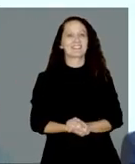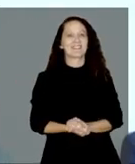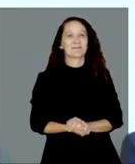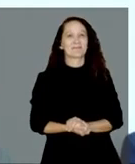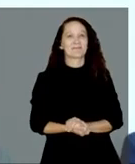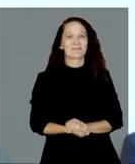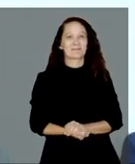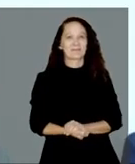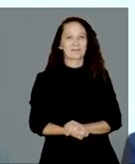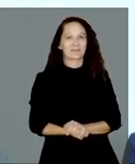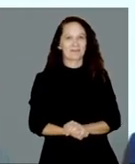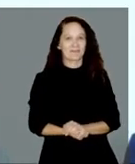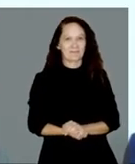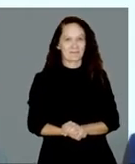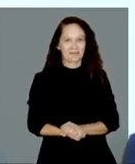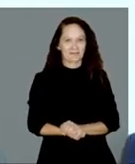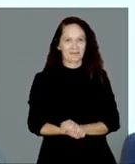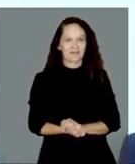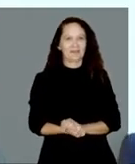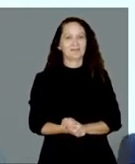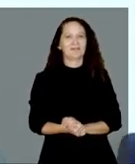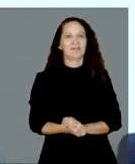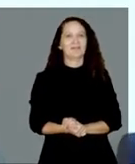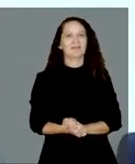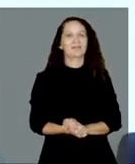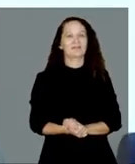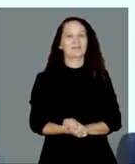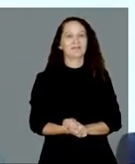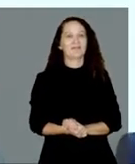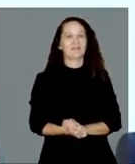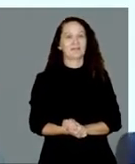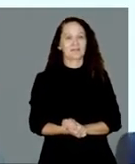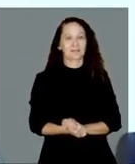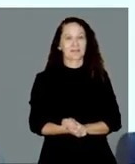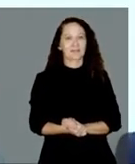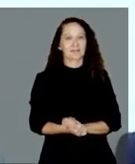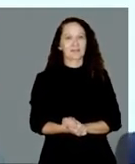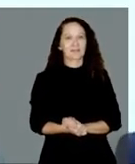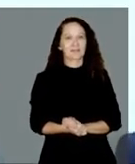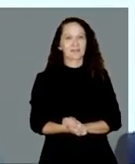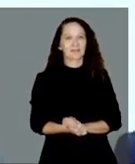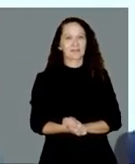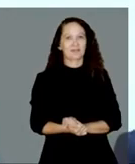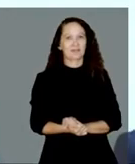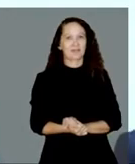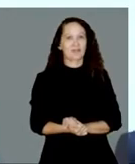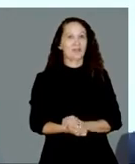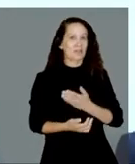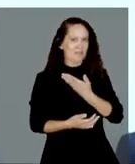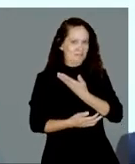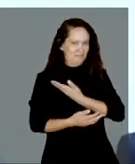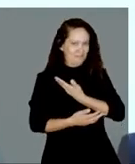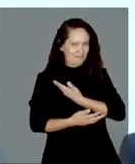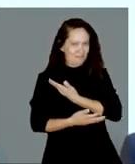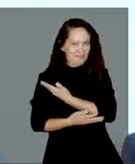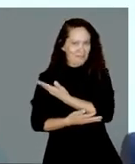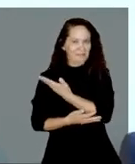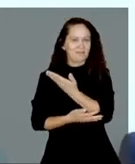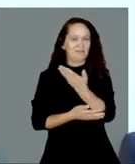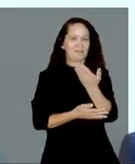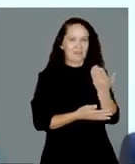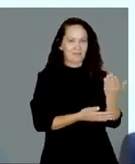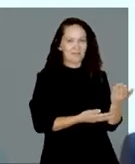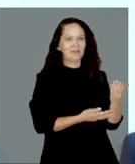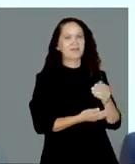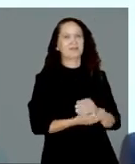alegria e esse sentimento que eu sei que vocês têm. E é um sentimento que vai